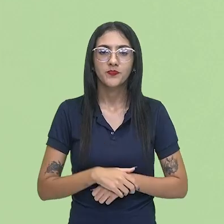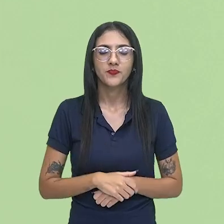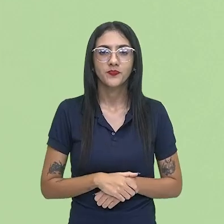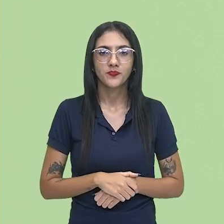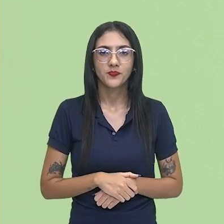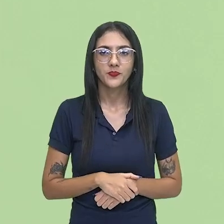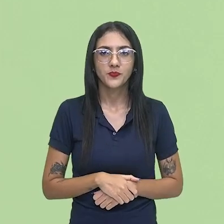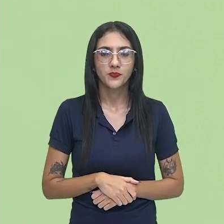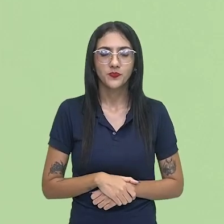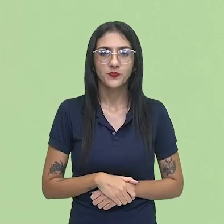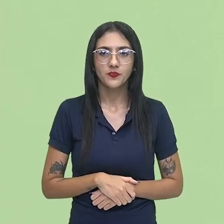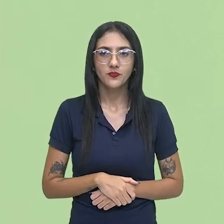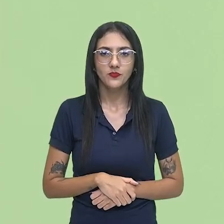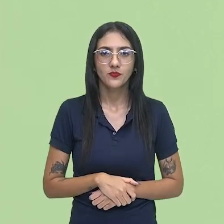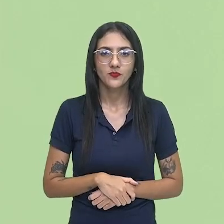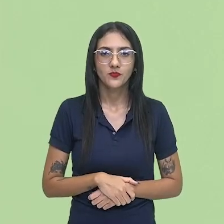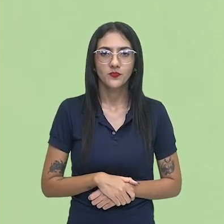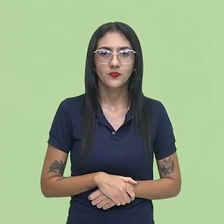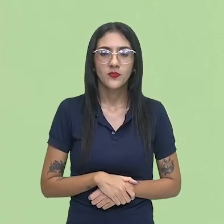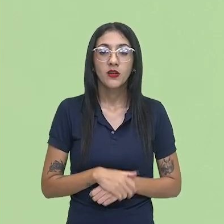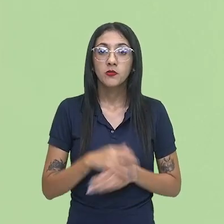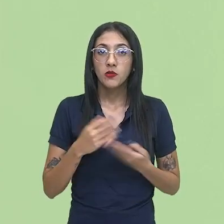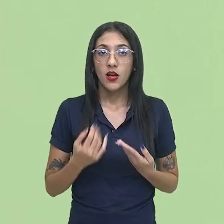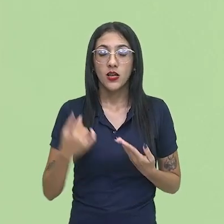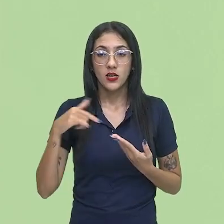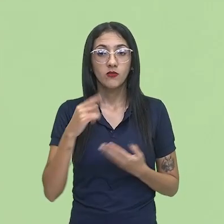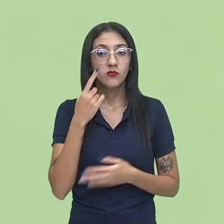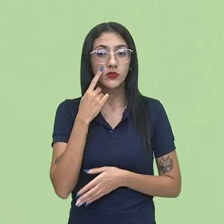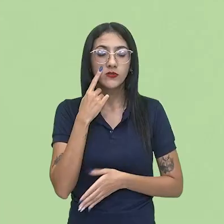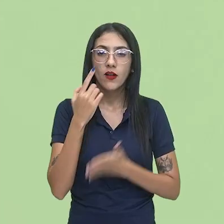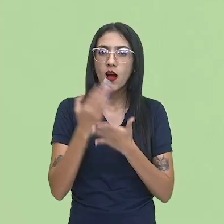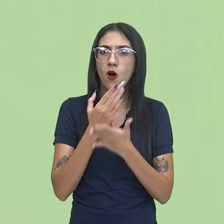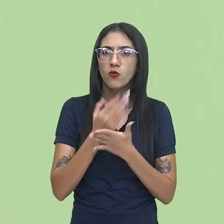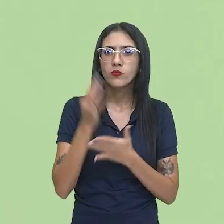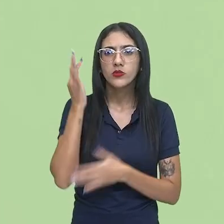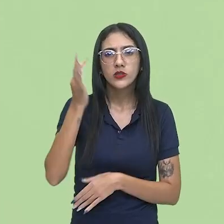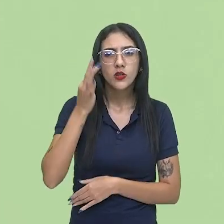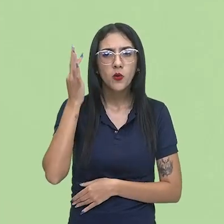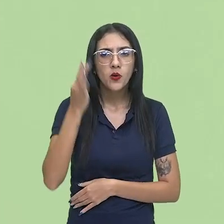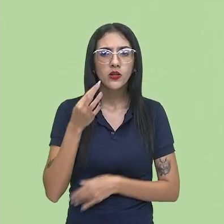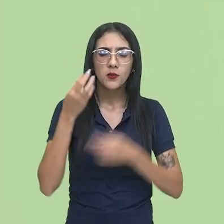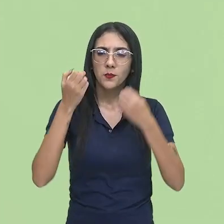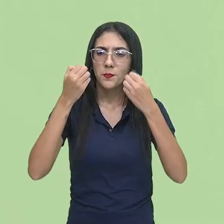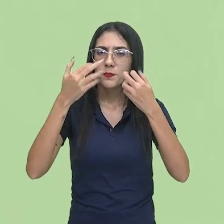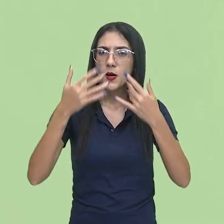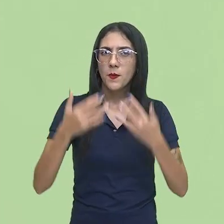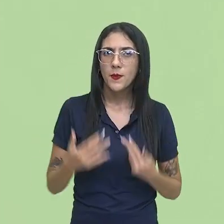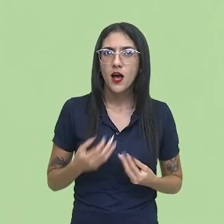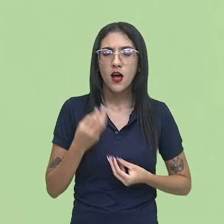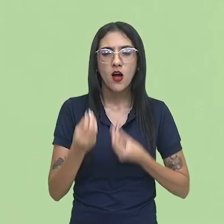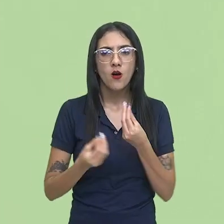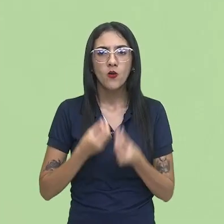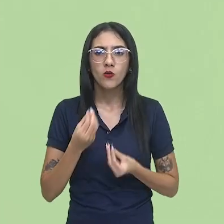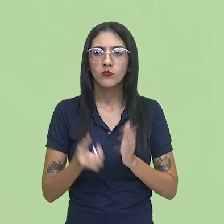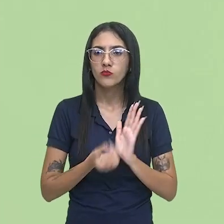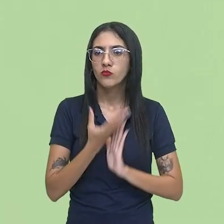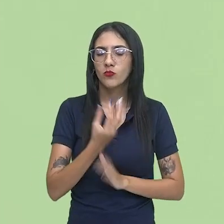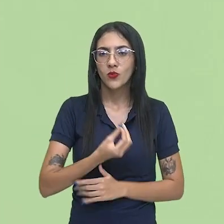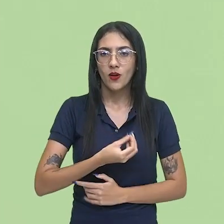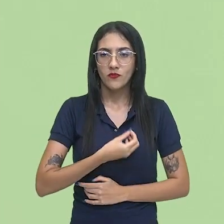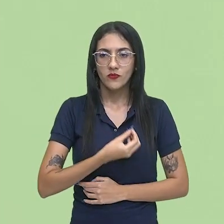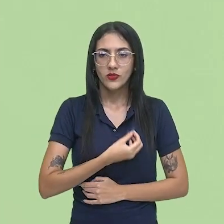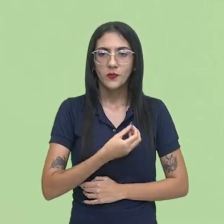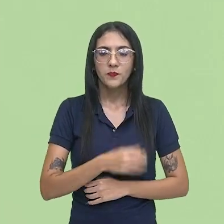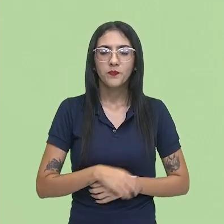quimiossíntese. Então, aí nós vimos algumas teorias para explicar um pouquinho sobre a origem da vida, sempre lembrando